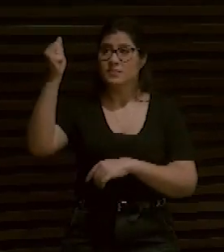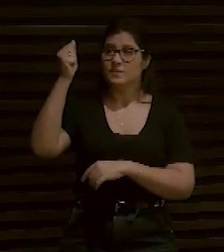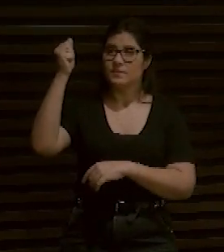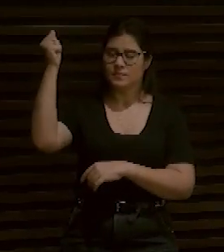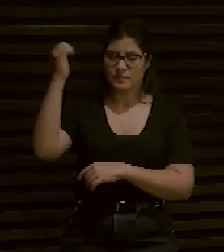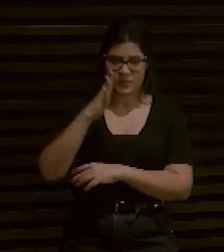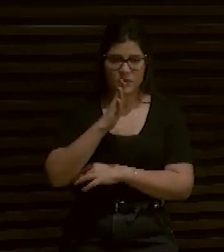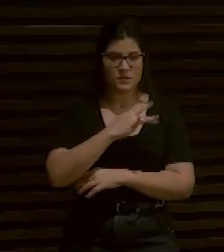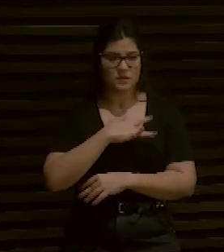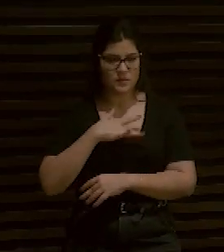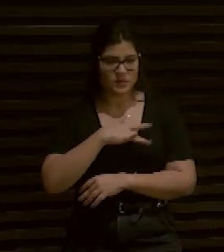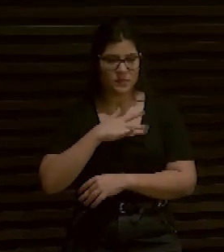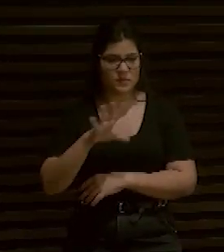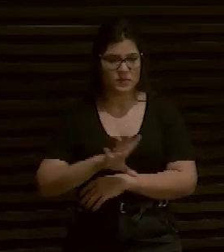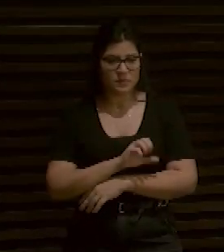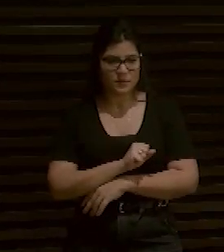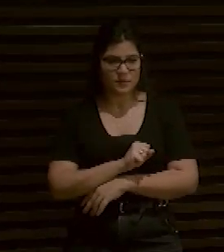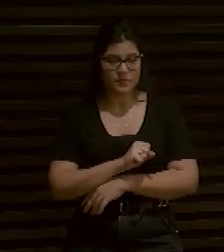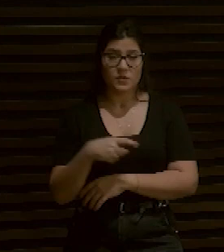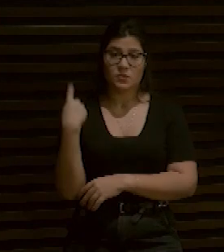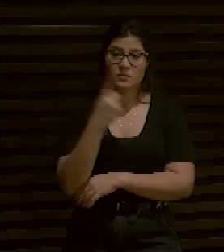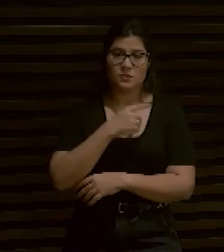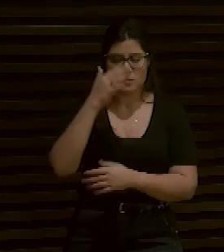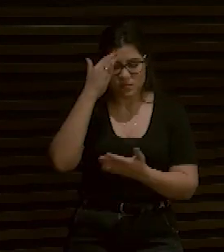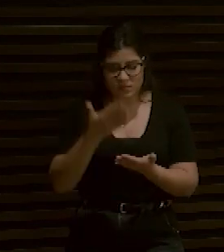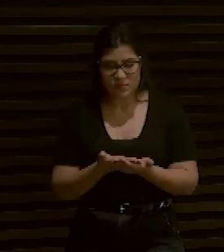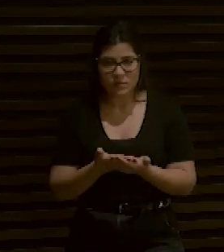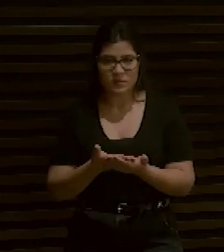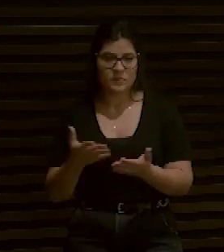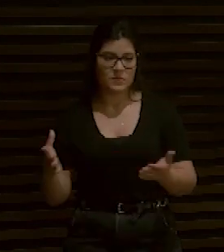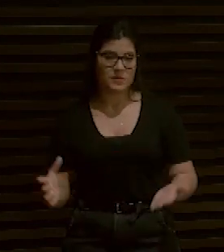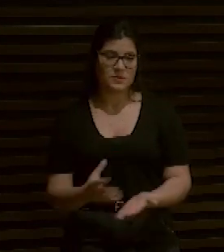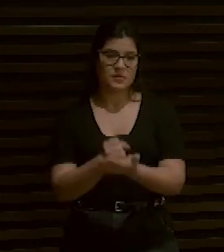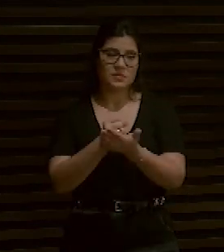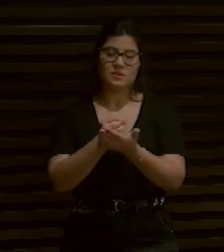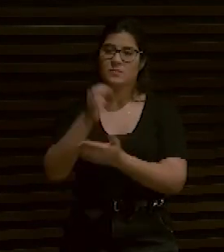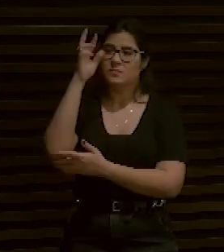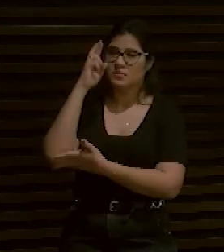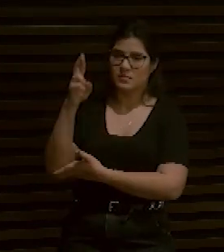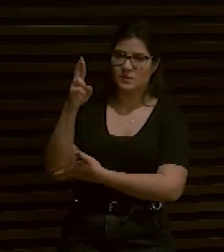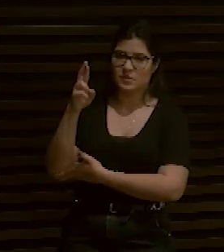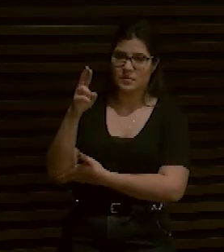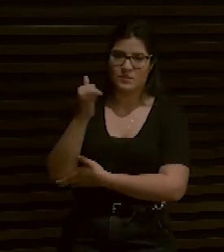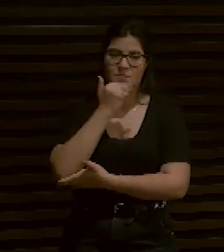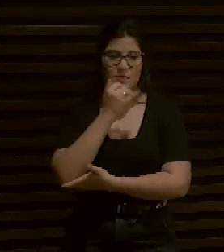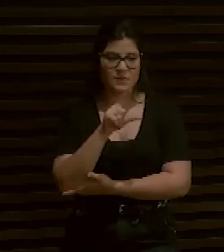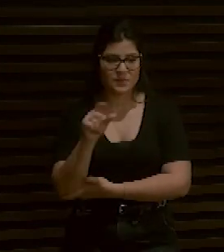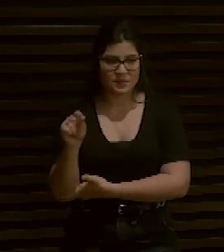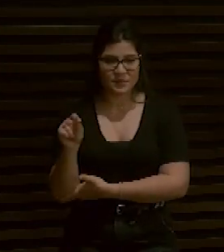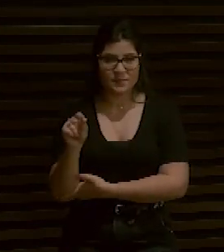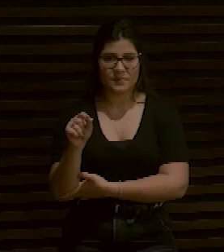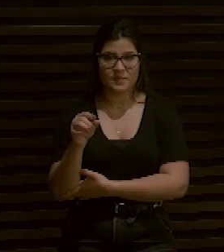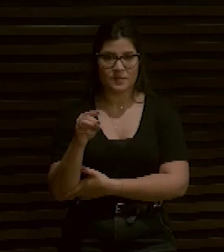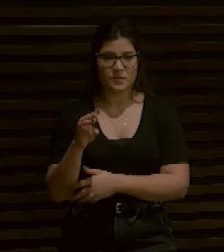amor, nós que cremos fomos alcançados pelo Senhor. Fomos redimidos pelo Senhor, pelos méritos